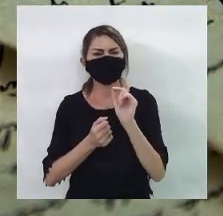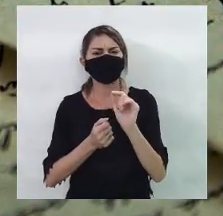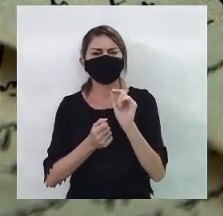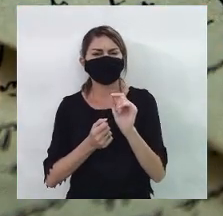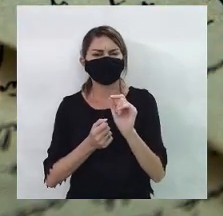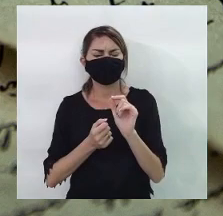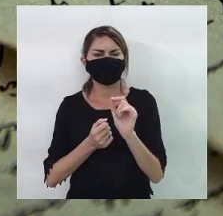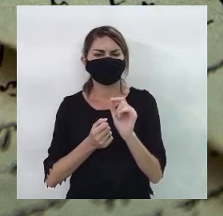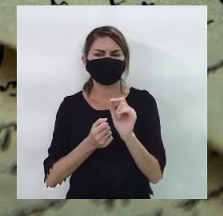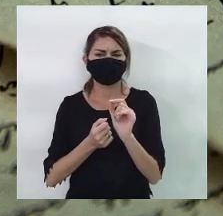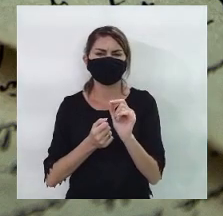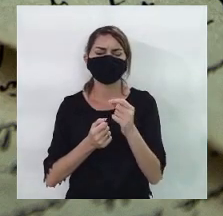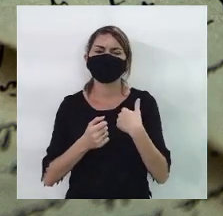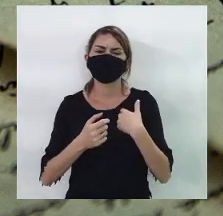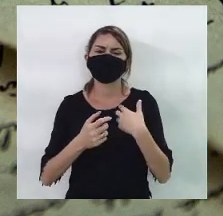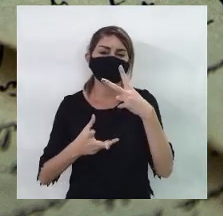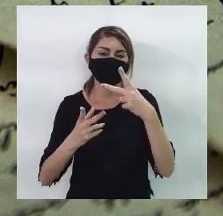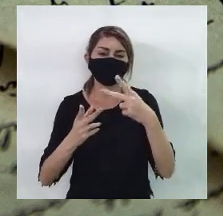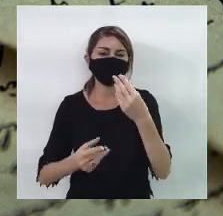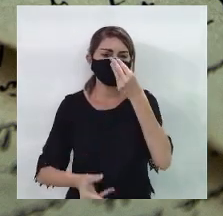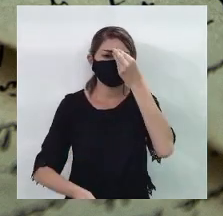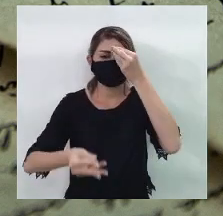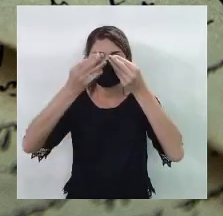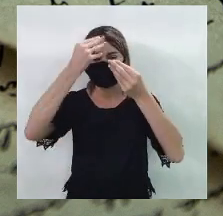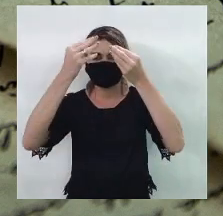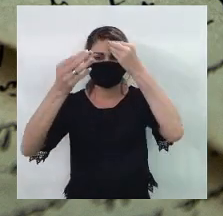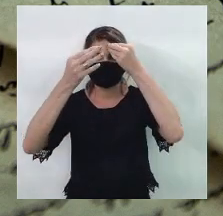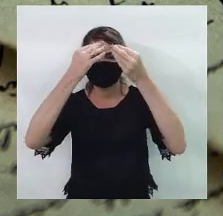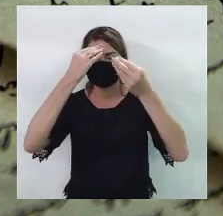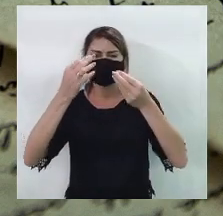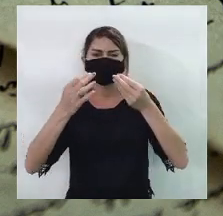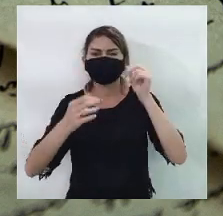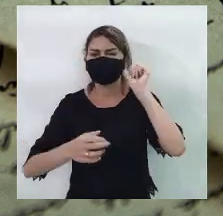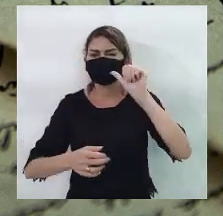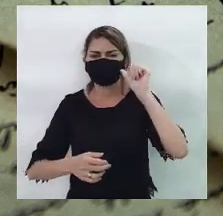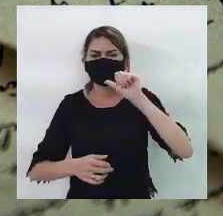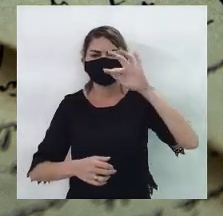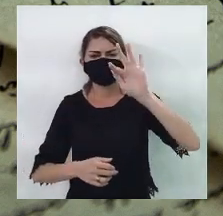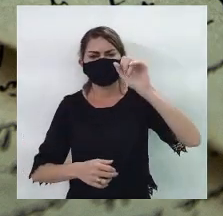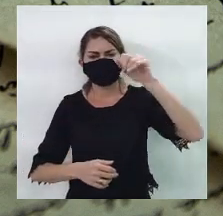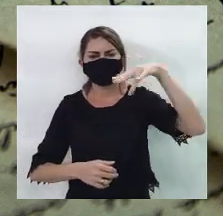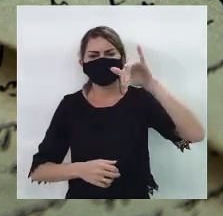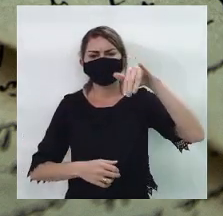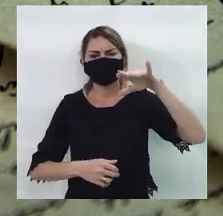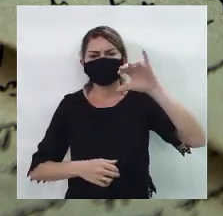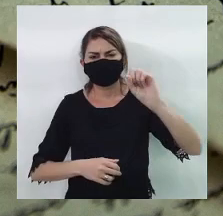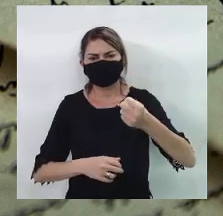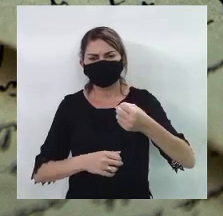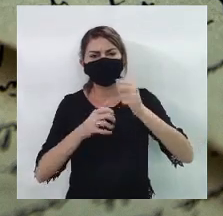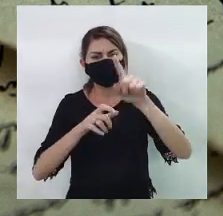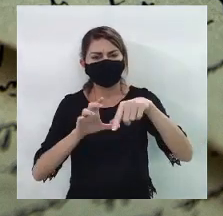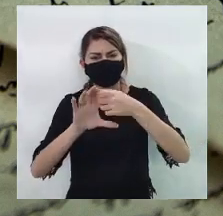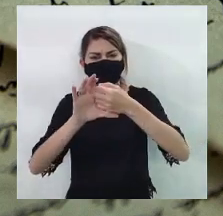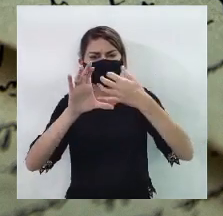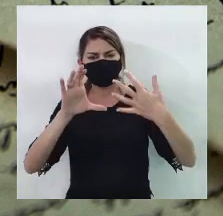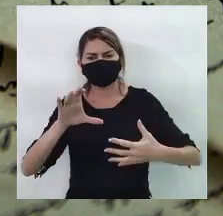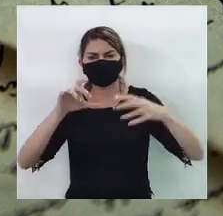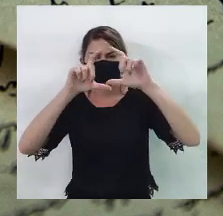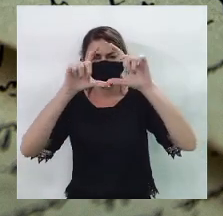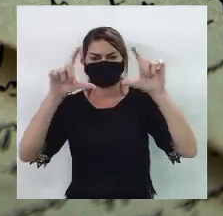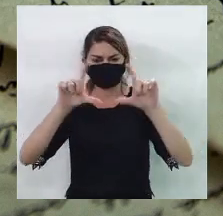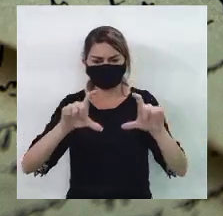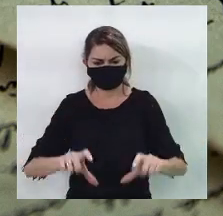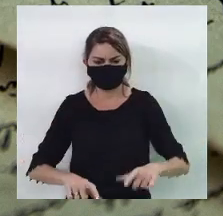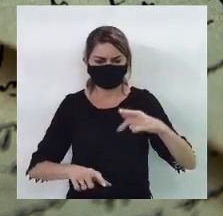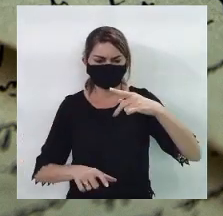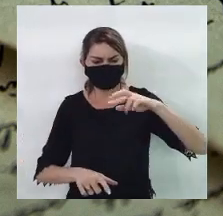mulheres. Gostaria de lembrar que o feminismo é uma das características da prosa, certo?